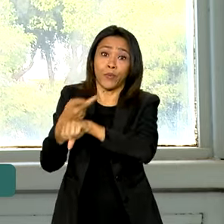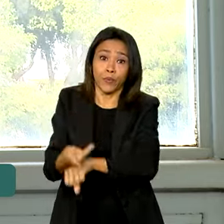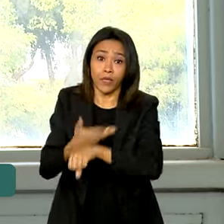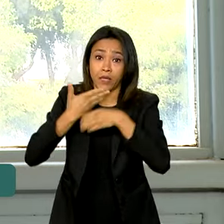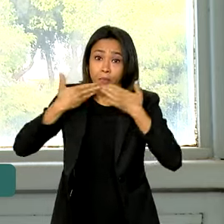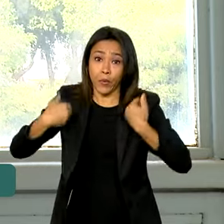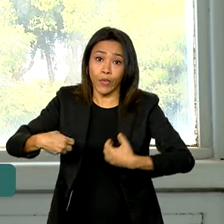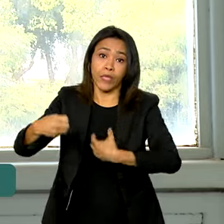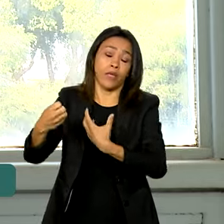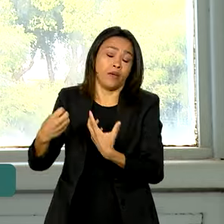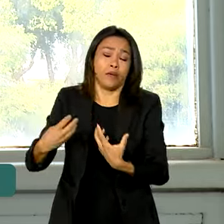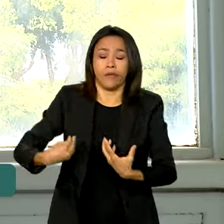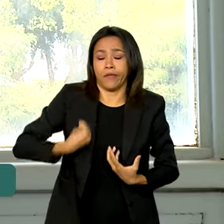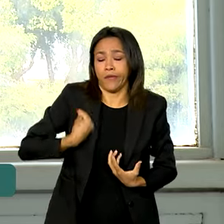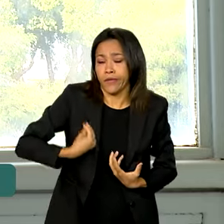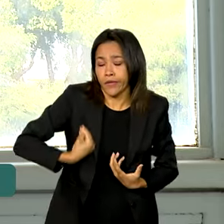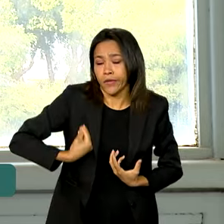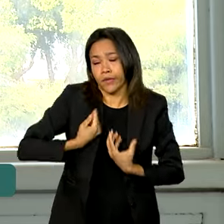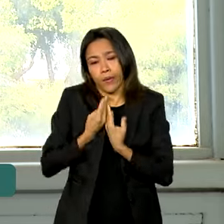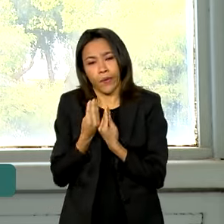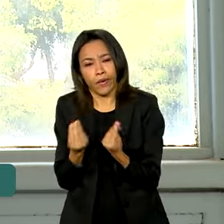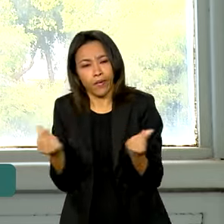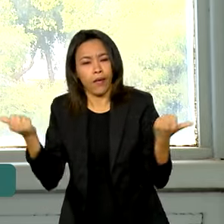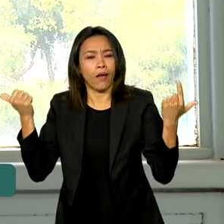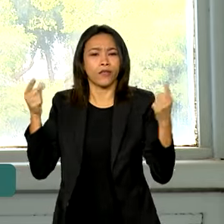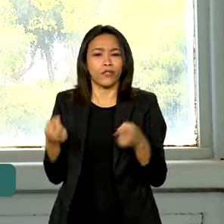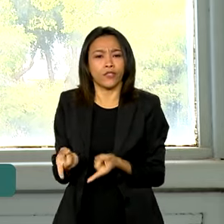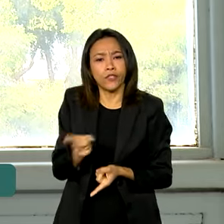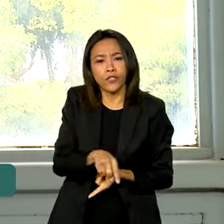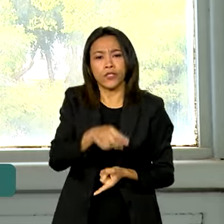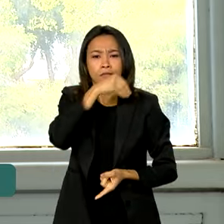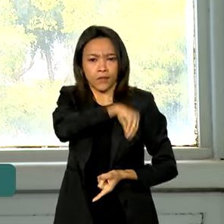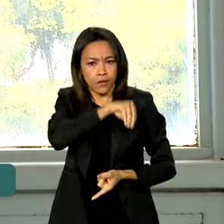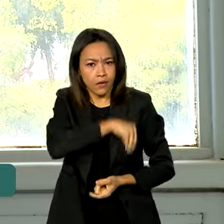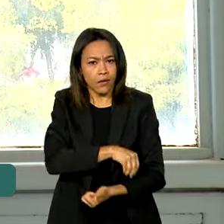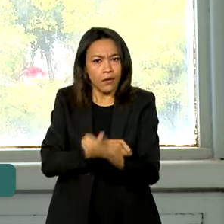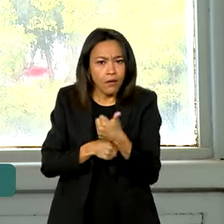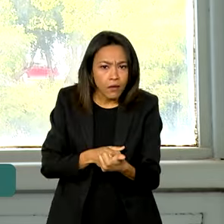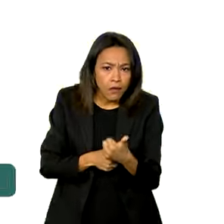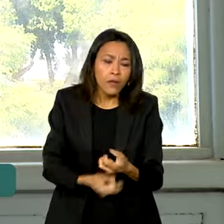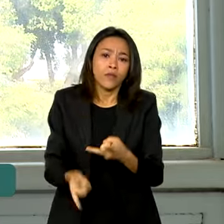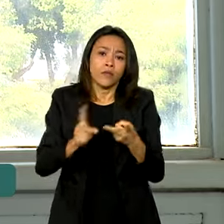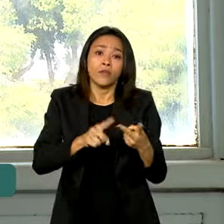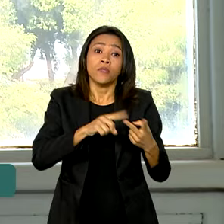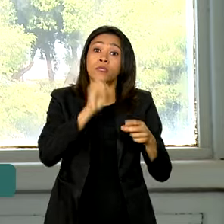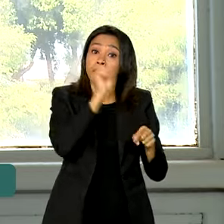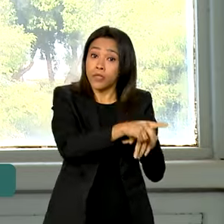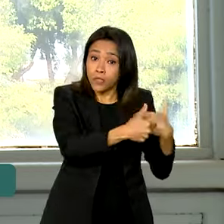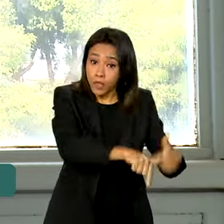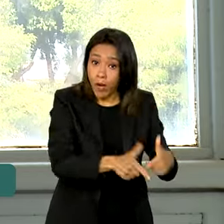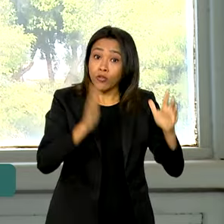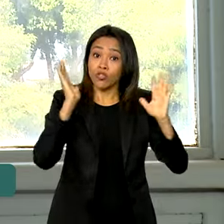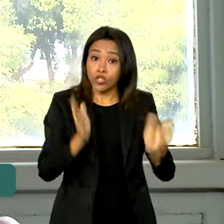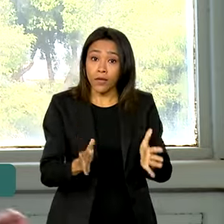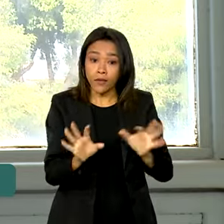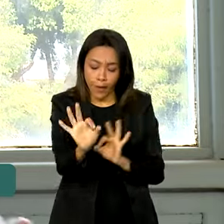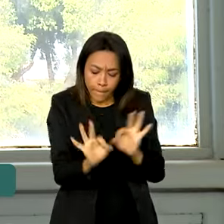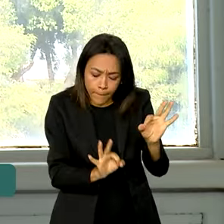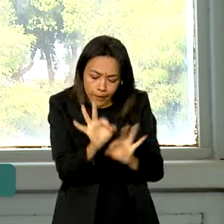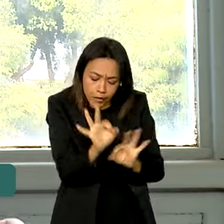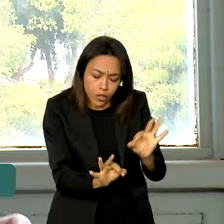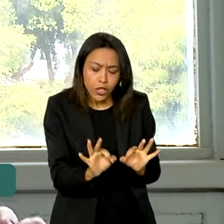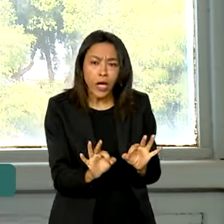da melhoria da qualidade de vida, né, a geração de renda, o emprego. Já estão definidos exatamente